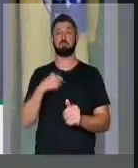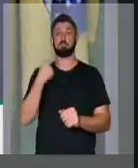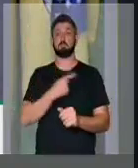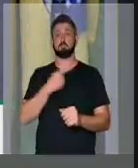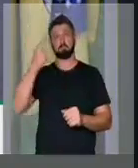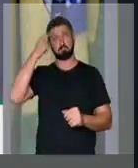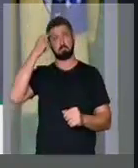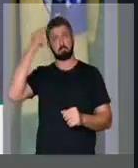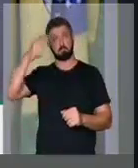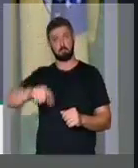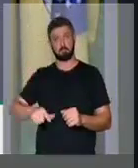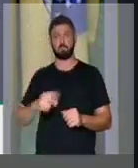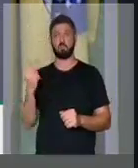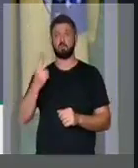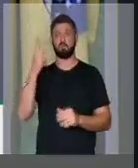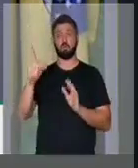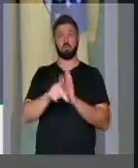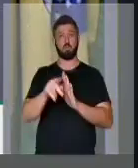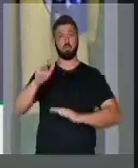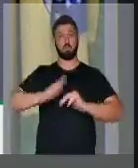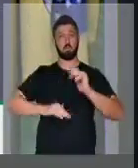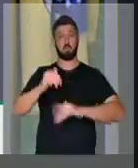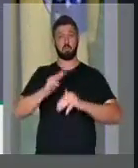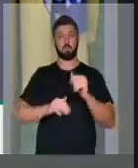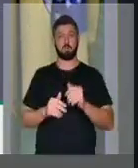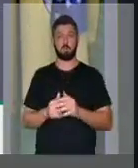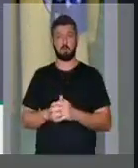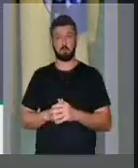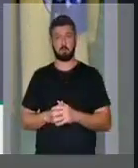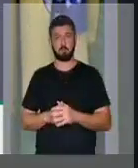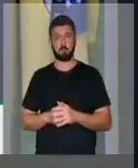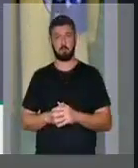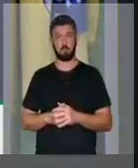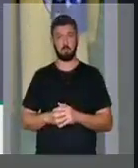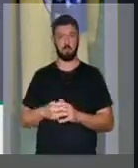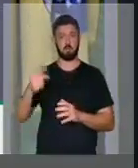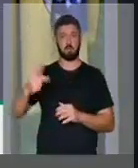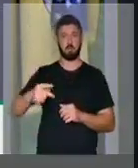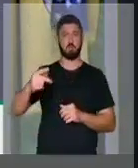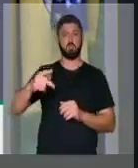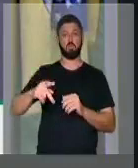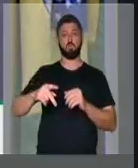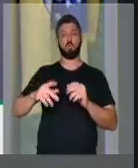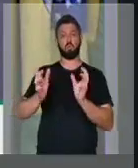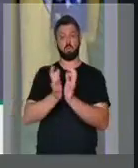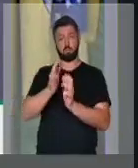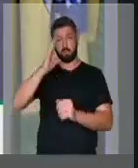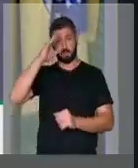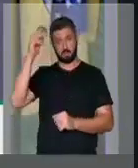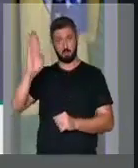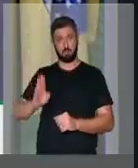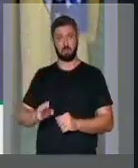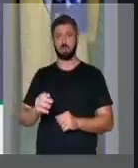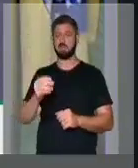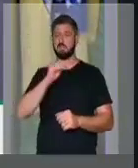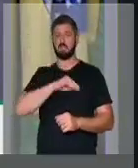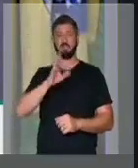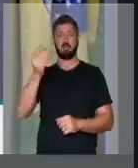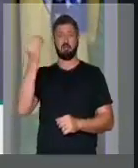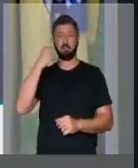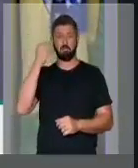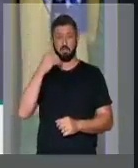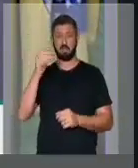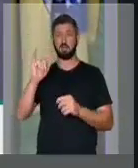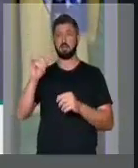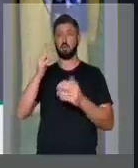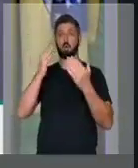que repensar a valorização profissional dos militares brasileiros, cujos salários estão defasados em relação